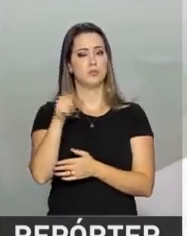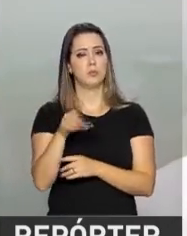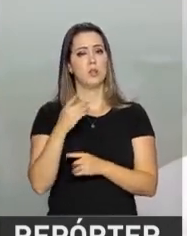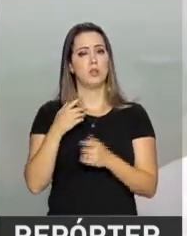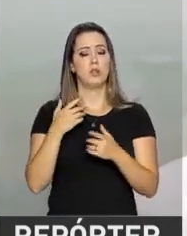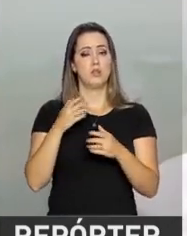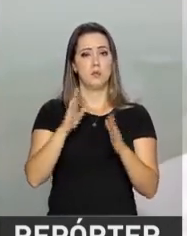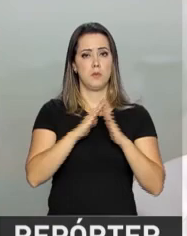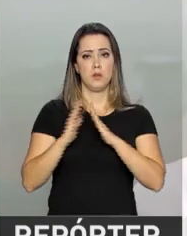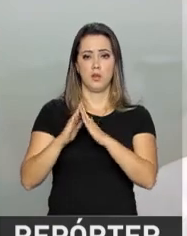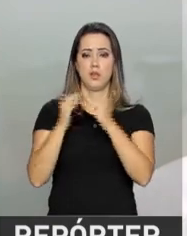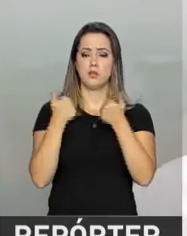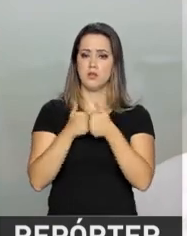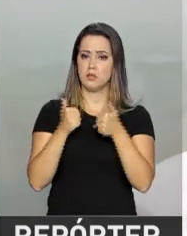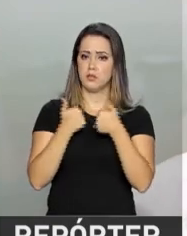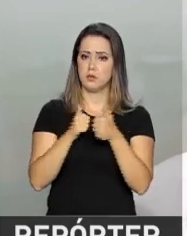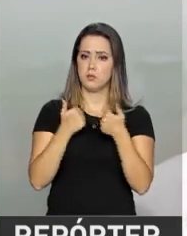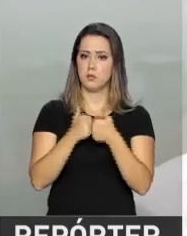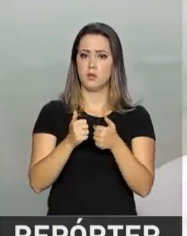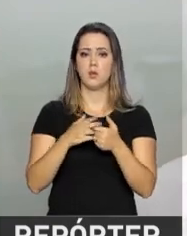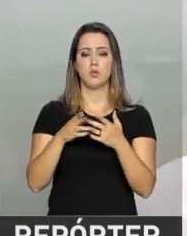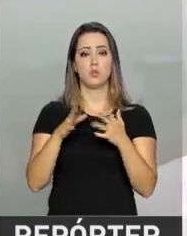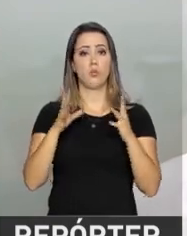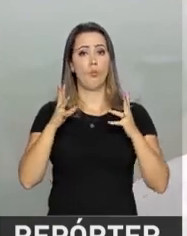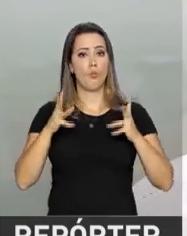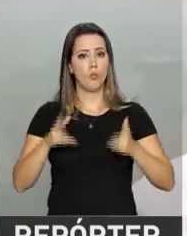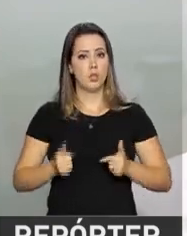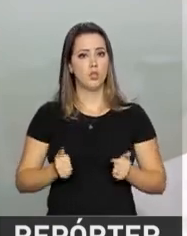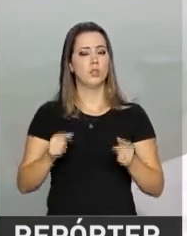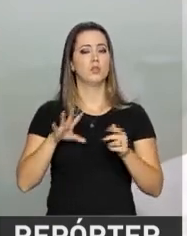na habitação, mobilidade e no saneamento básico por todo o Brasil.